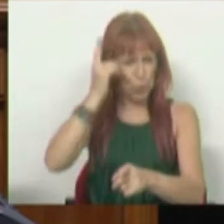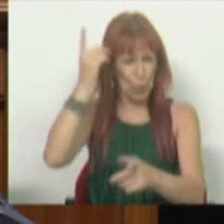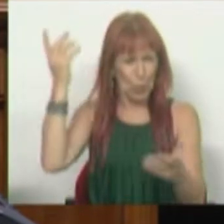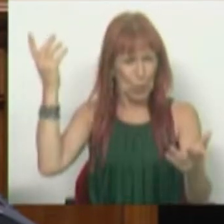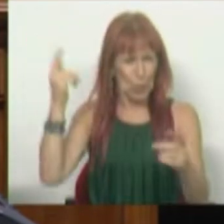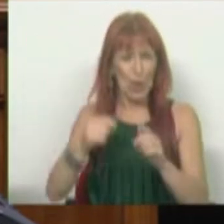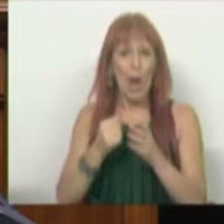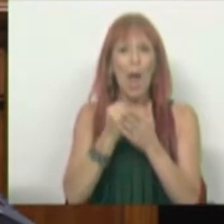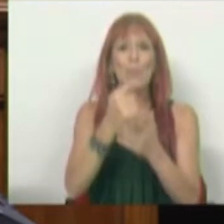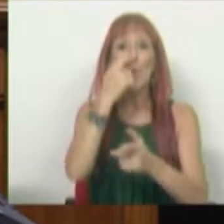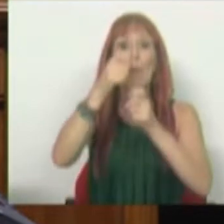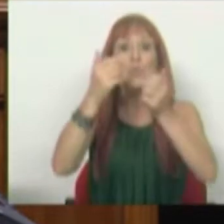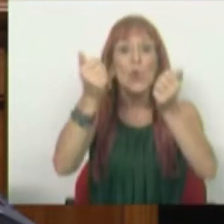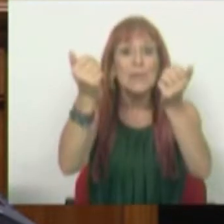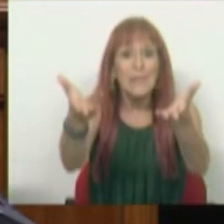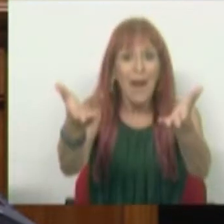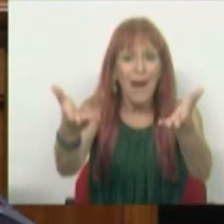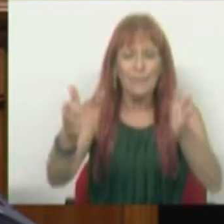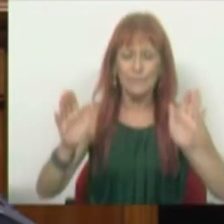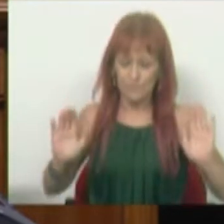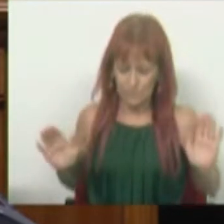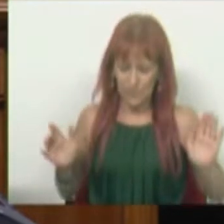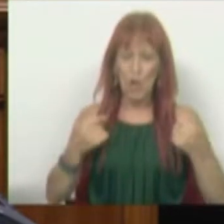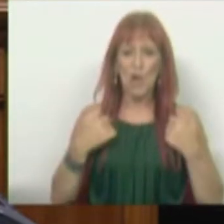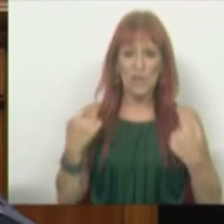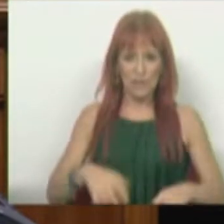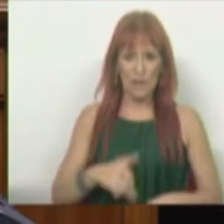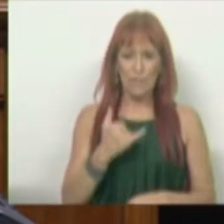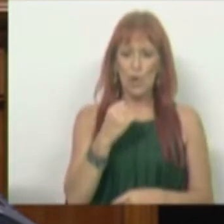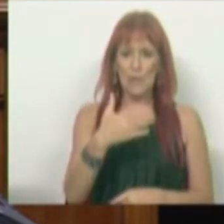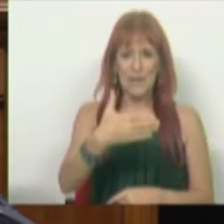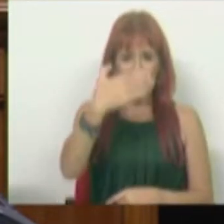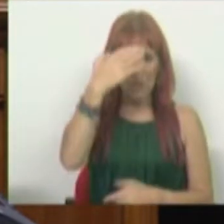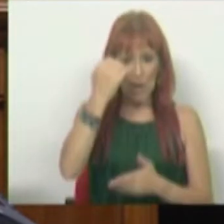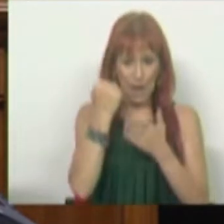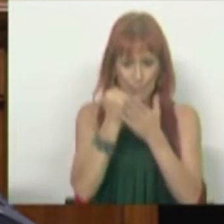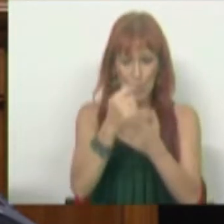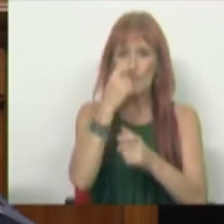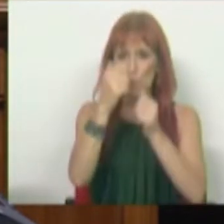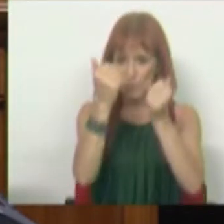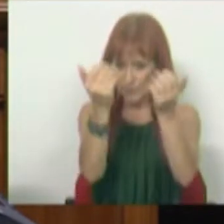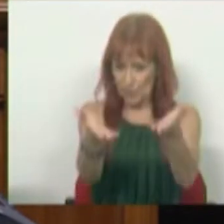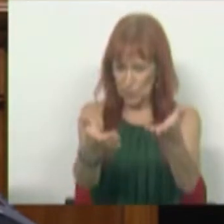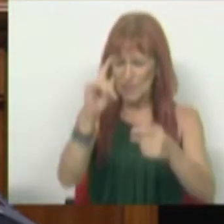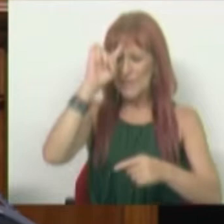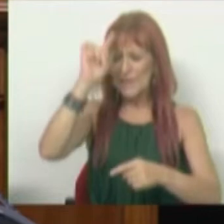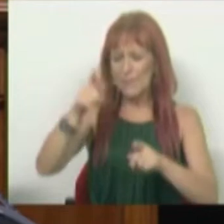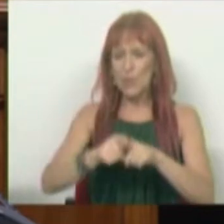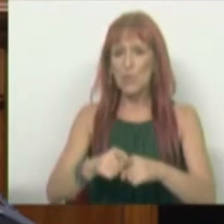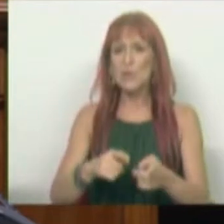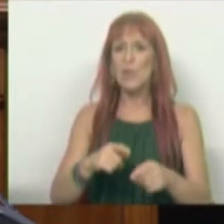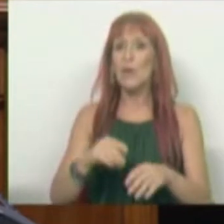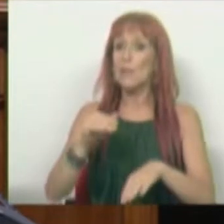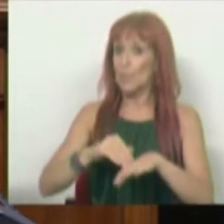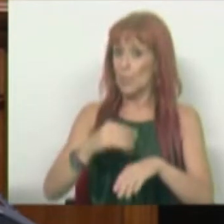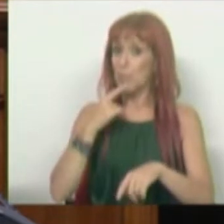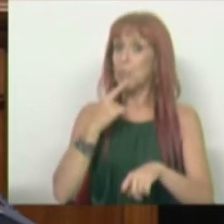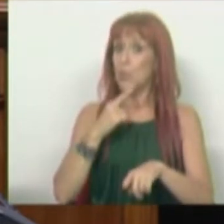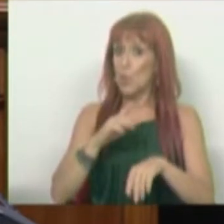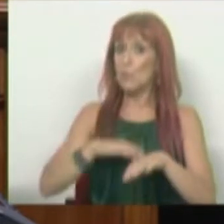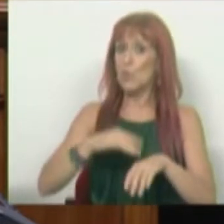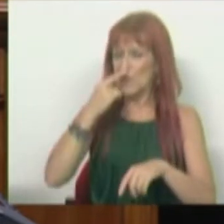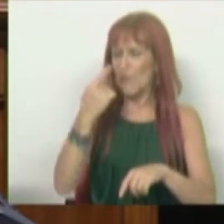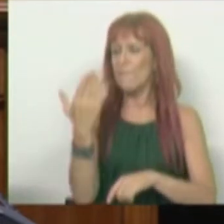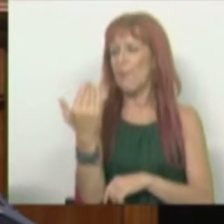às populações. É que nós tivemos em 2017 apoios às populações. Sabemos que pecou muito por